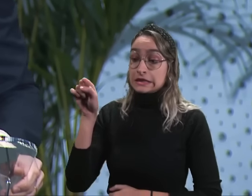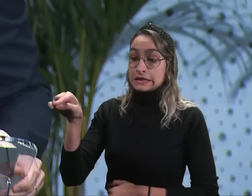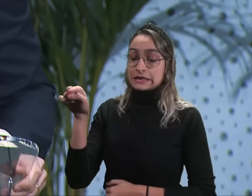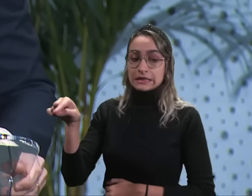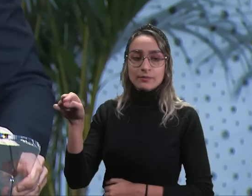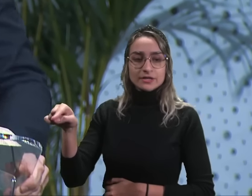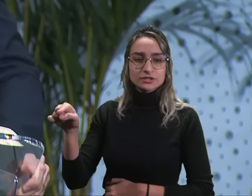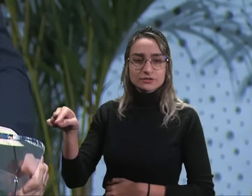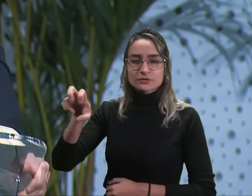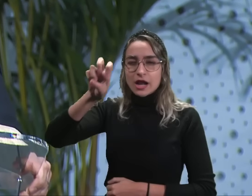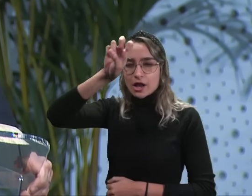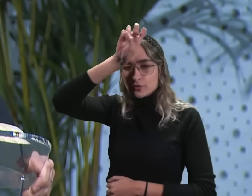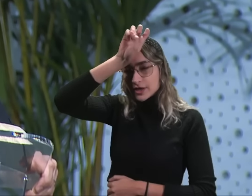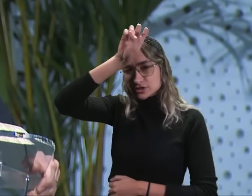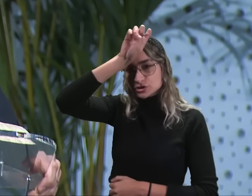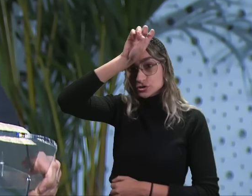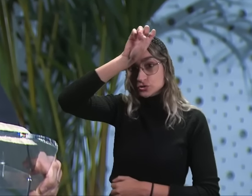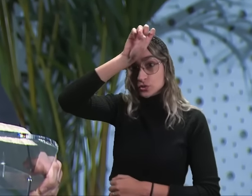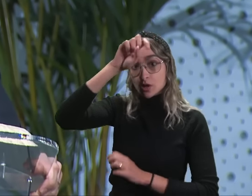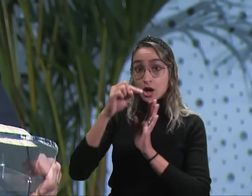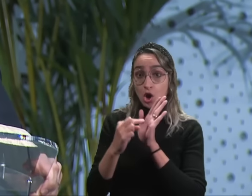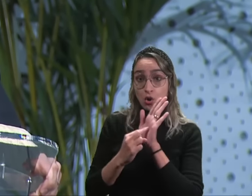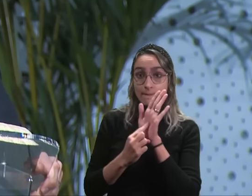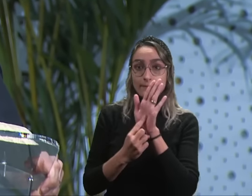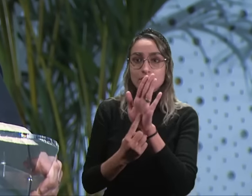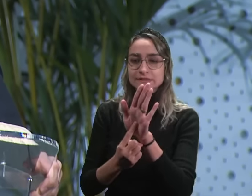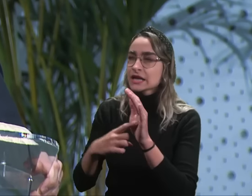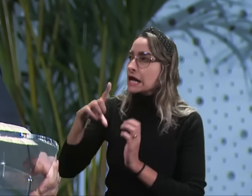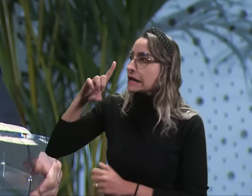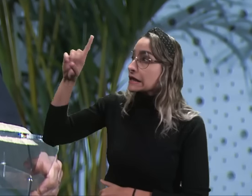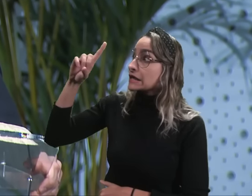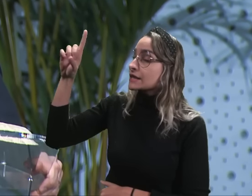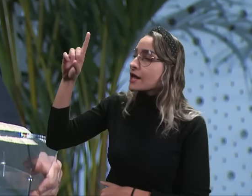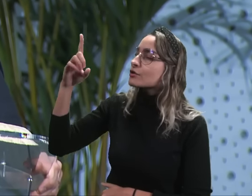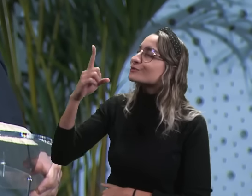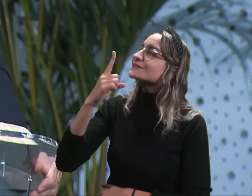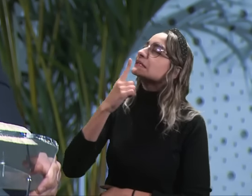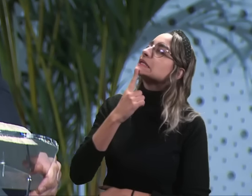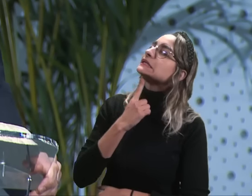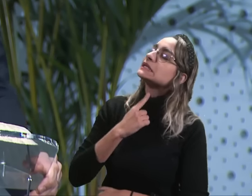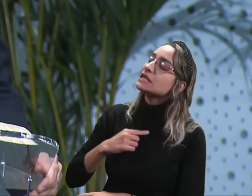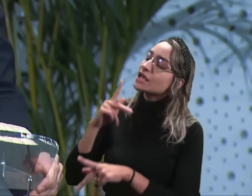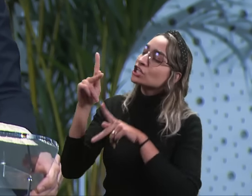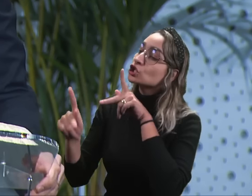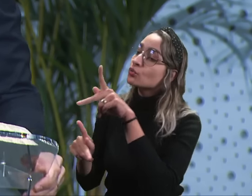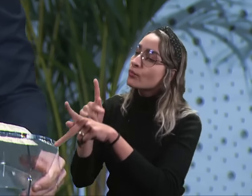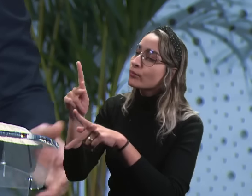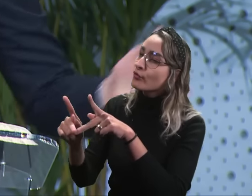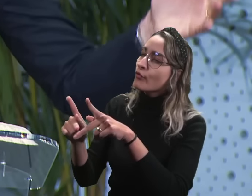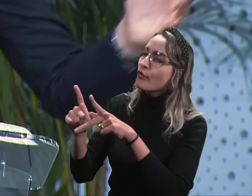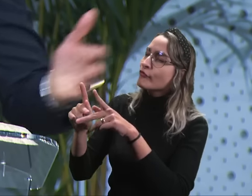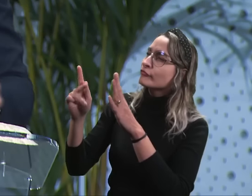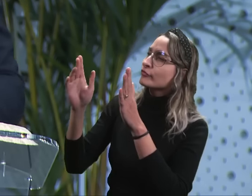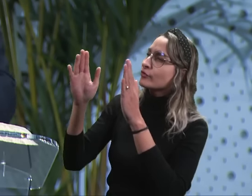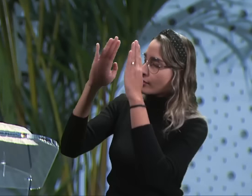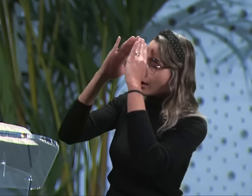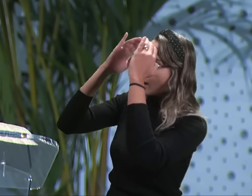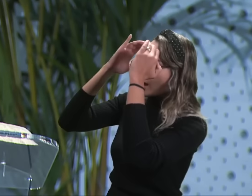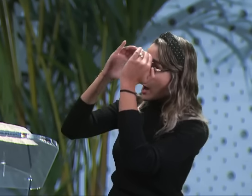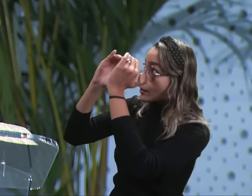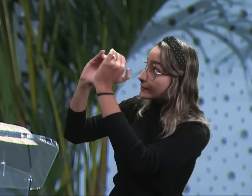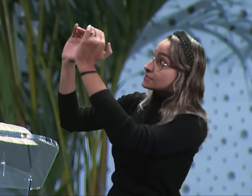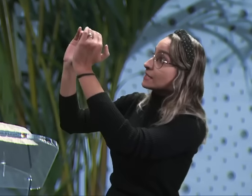uma referência de que Deus eh queria que o seu povo o adorasse no dia do Senhor enfim quando eles